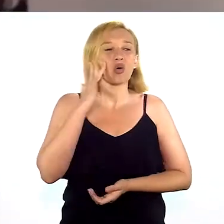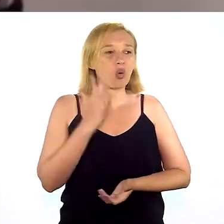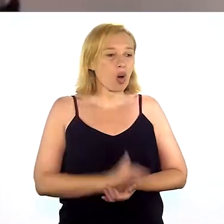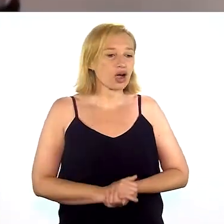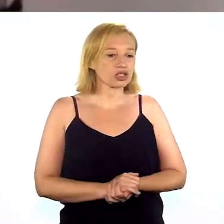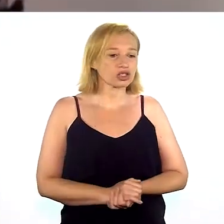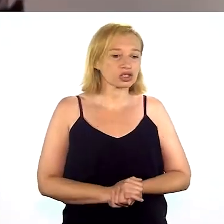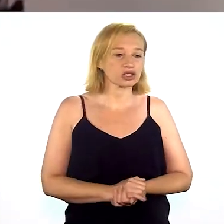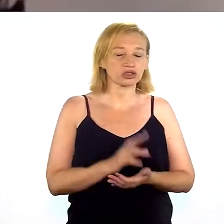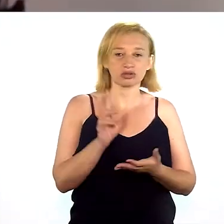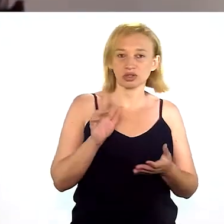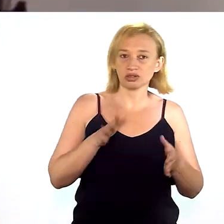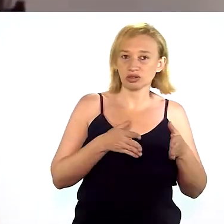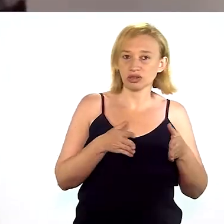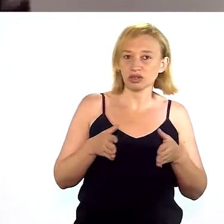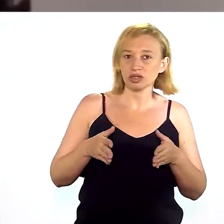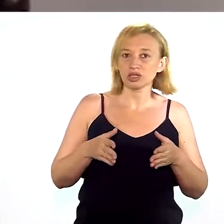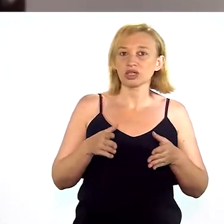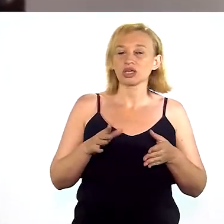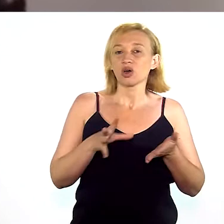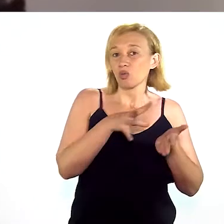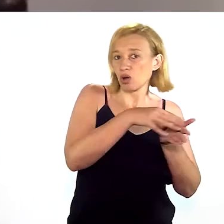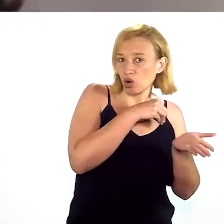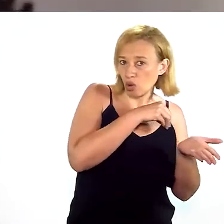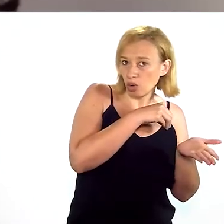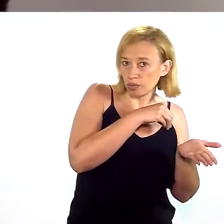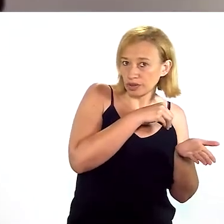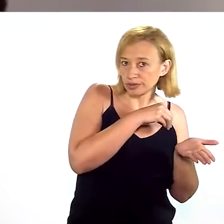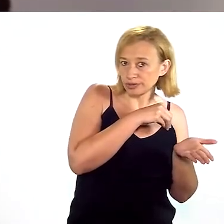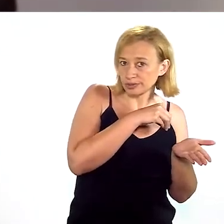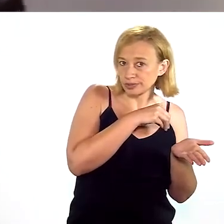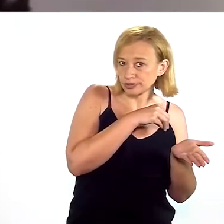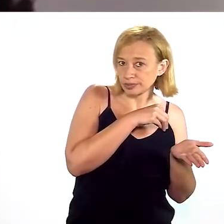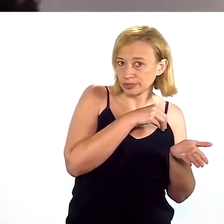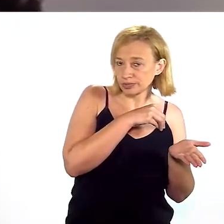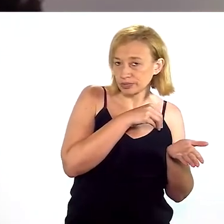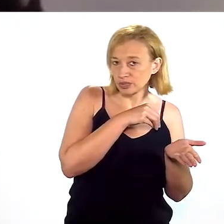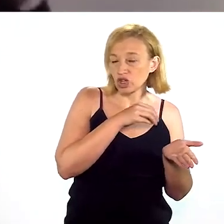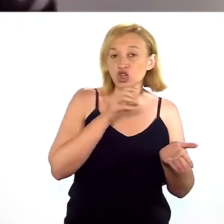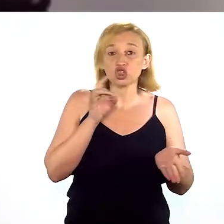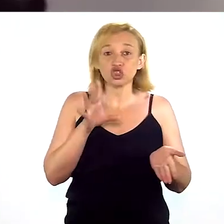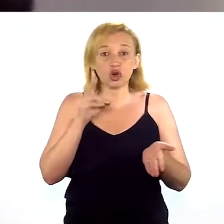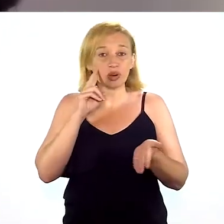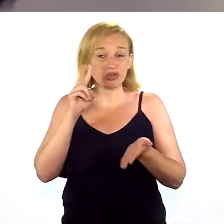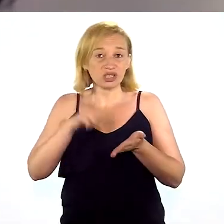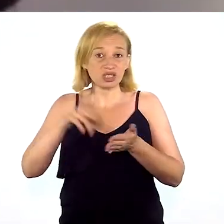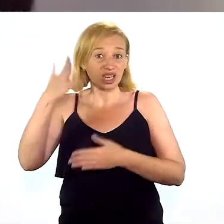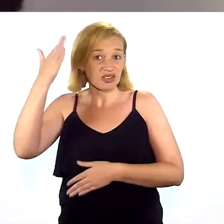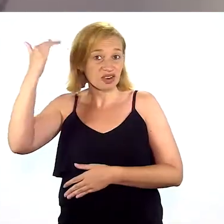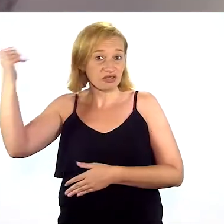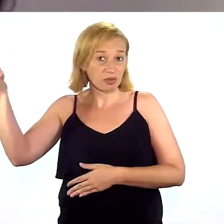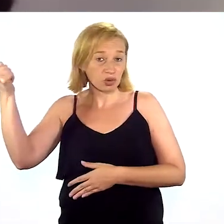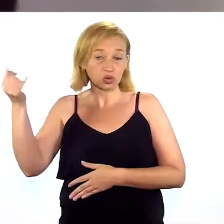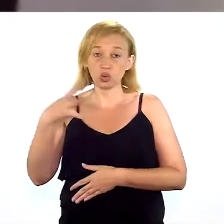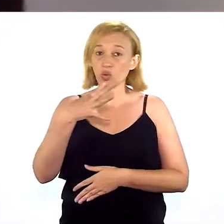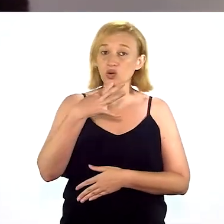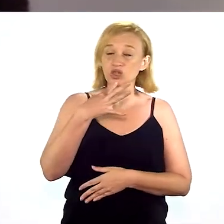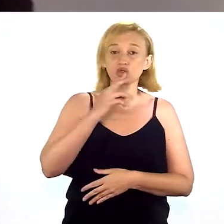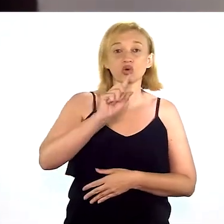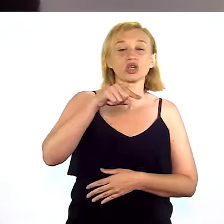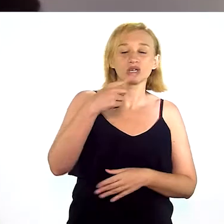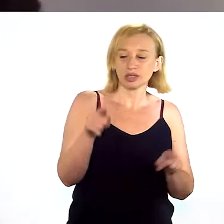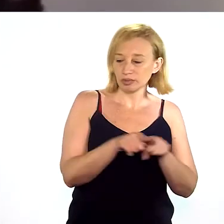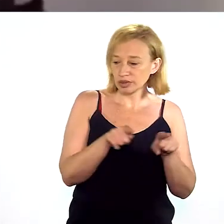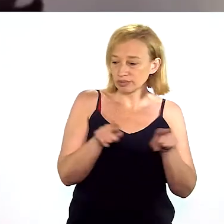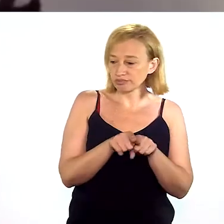Eu acho que existe uma linha tênue entre uma cópia, entre um estilo só para você ficar famoso e